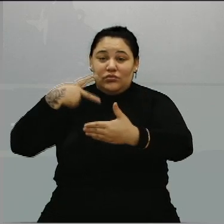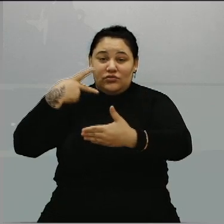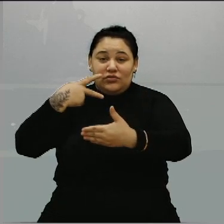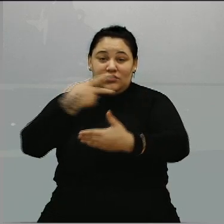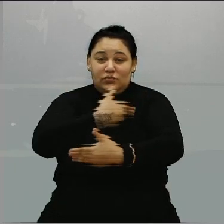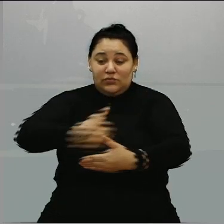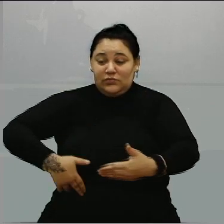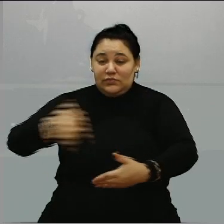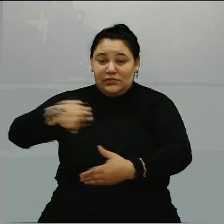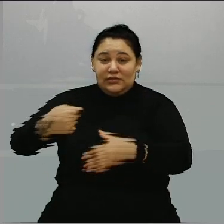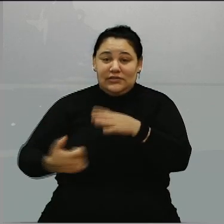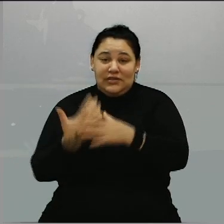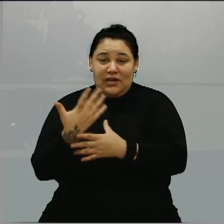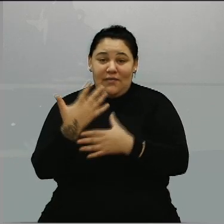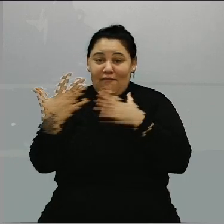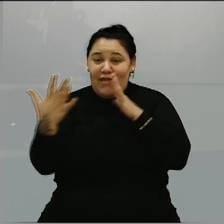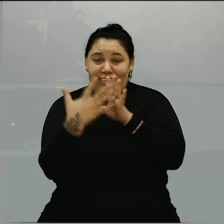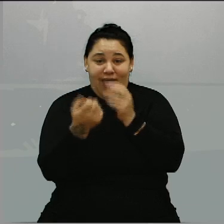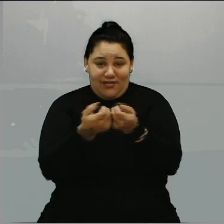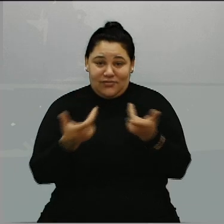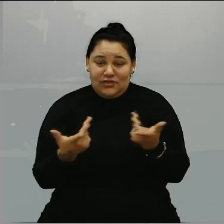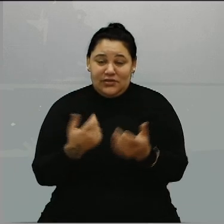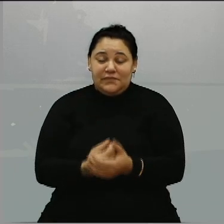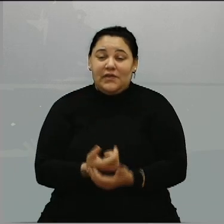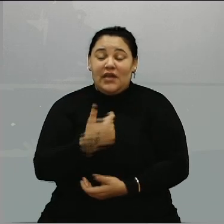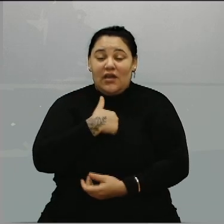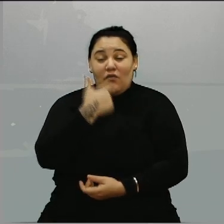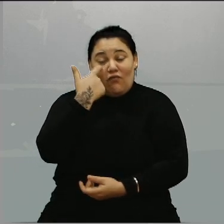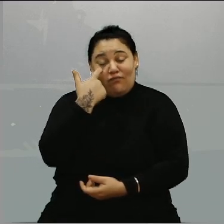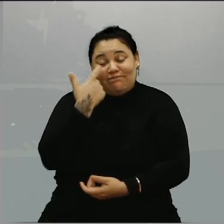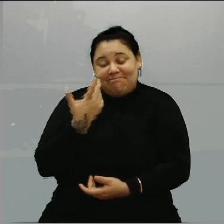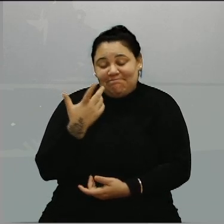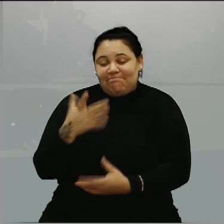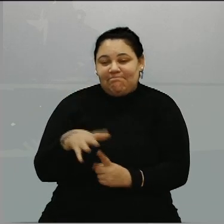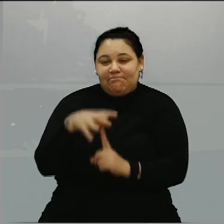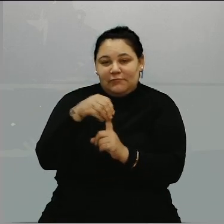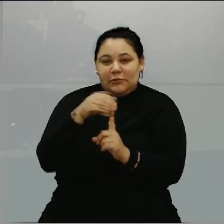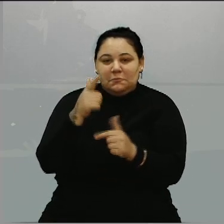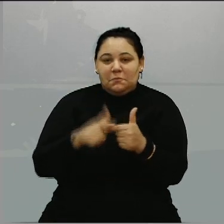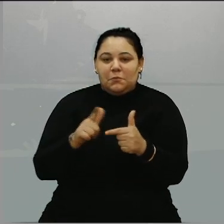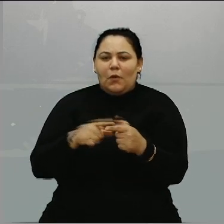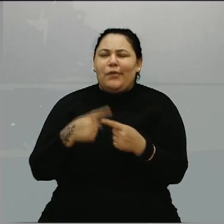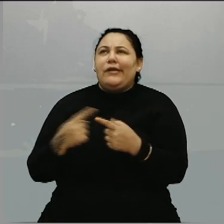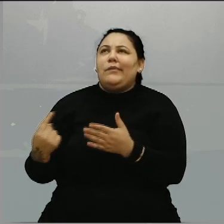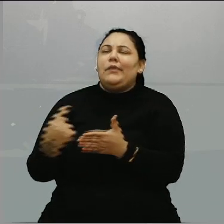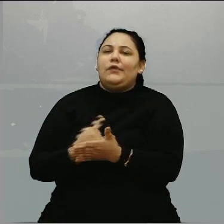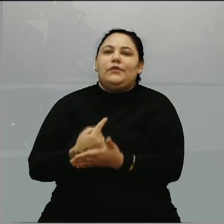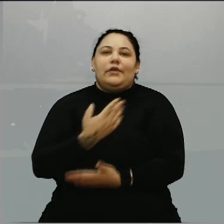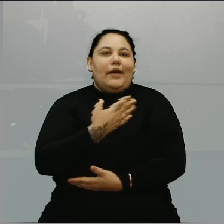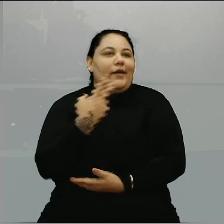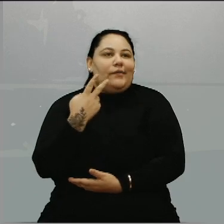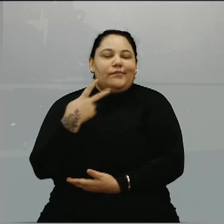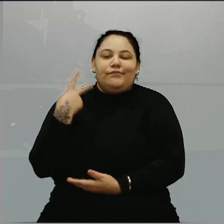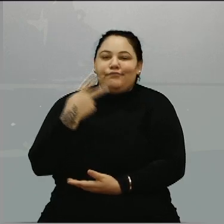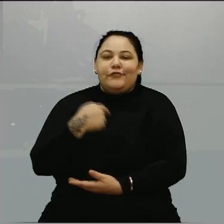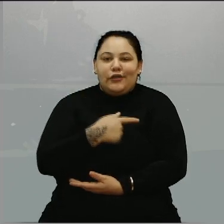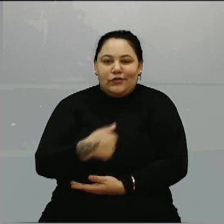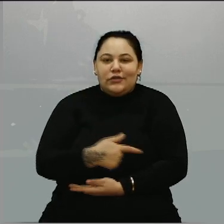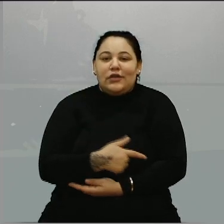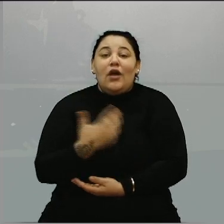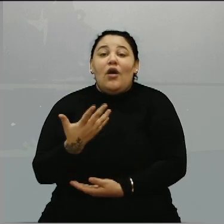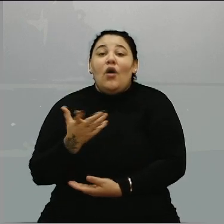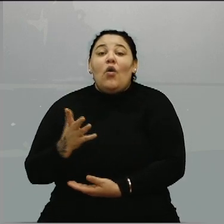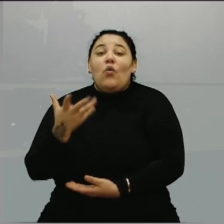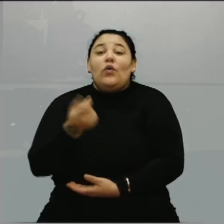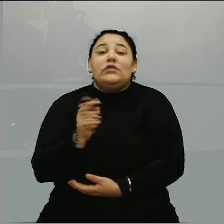esse verifico como um dos principais problemas, porque a gente se pergunta, professor Zanquim, quanto que representa para a